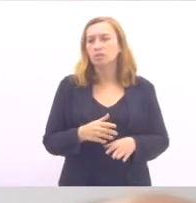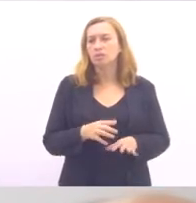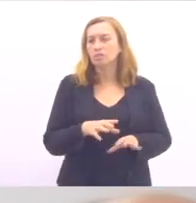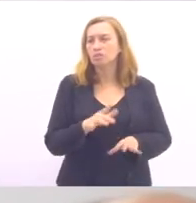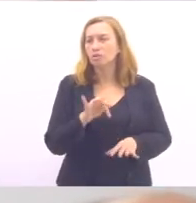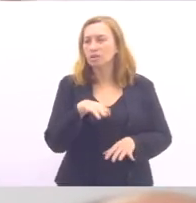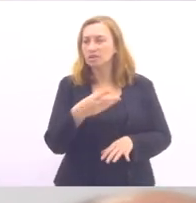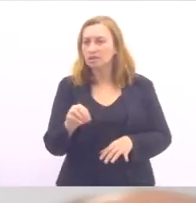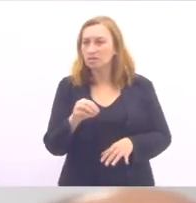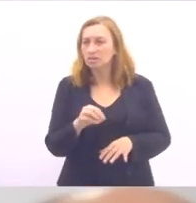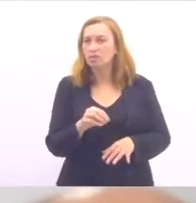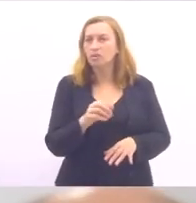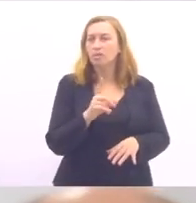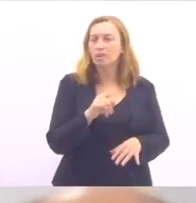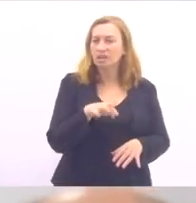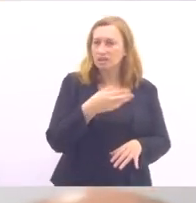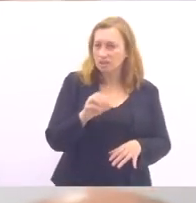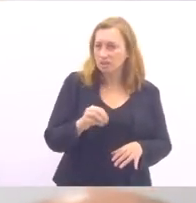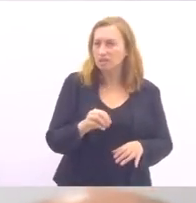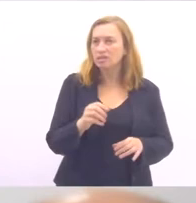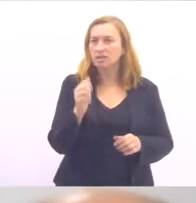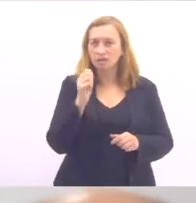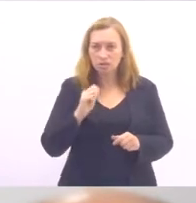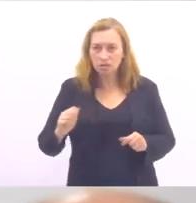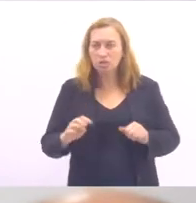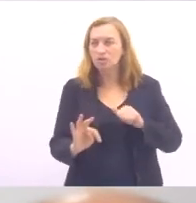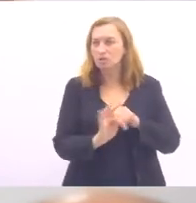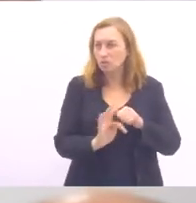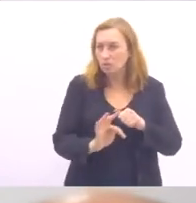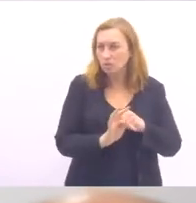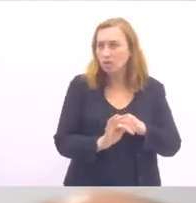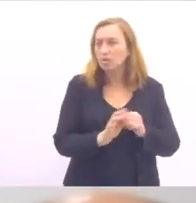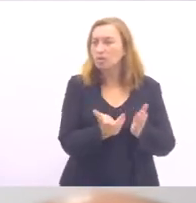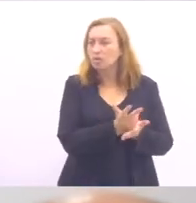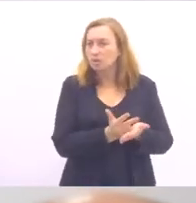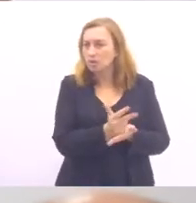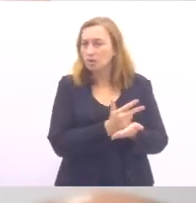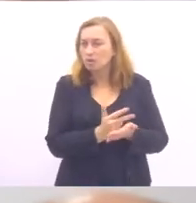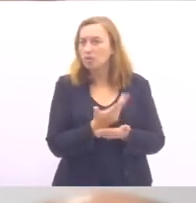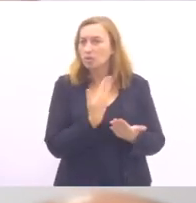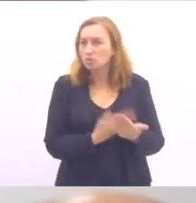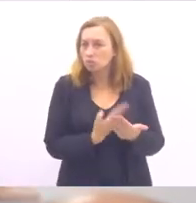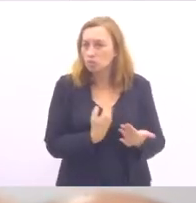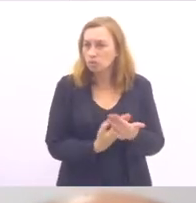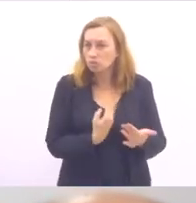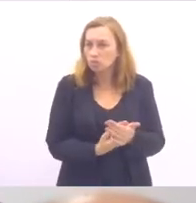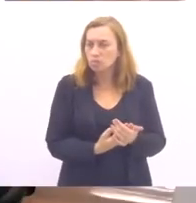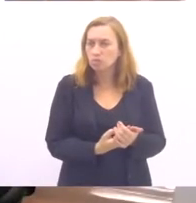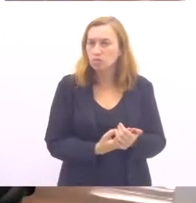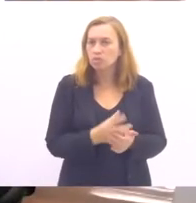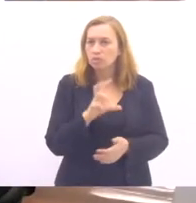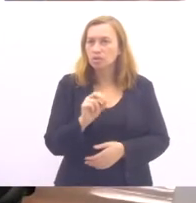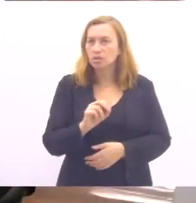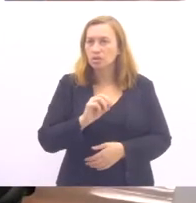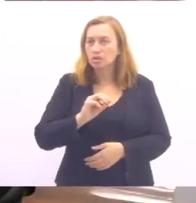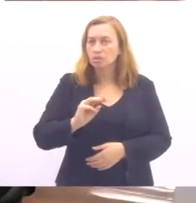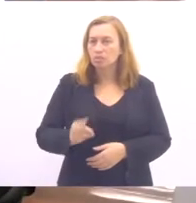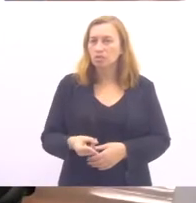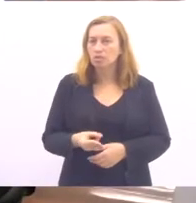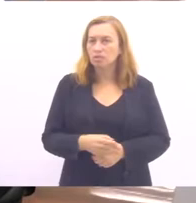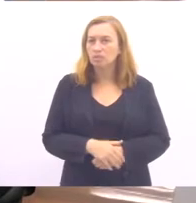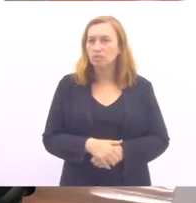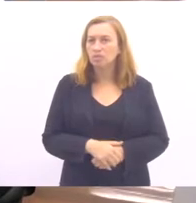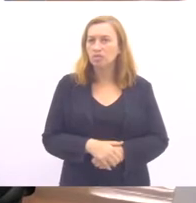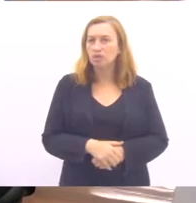formalização, operacionalização, assessoria técnica, o mapeamento, os estudos... Essa parte em torno de apoiar milhões. As cooperativas